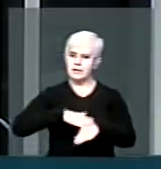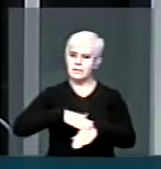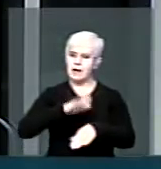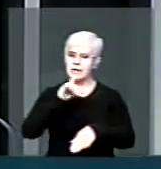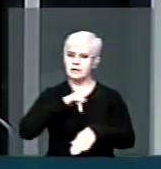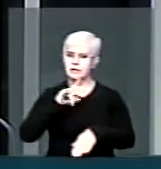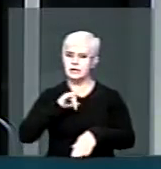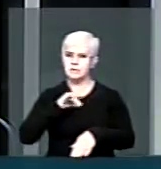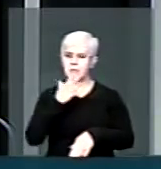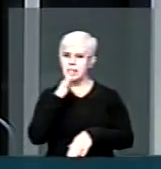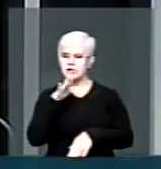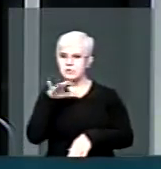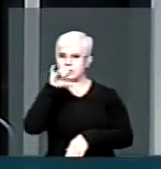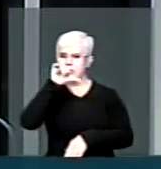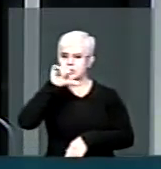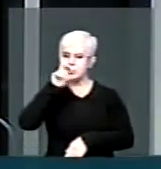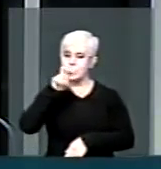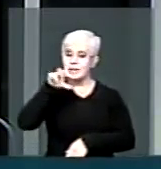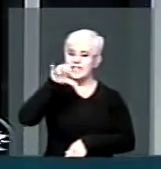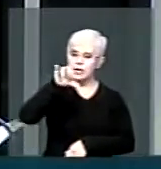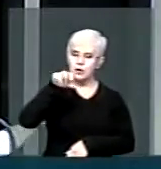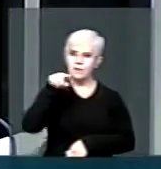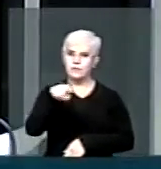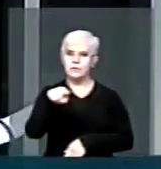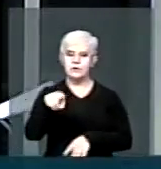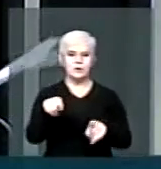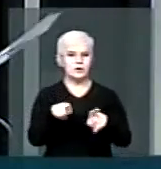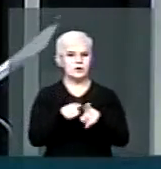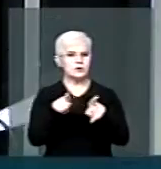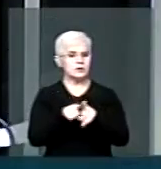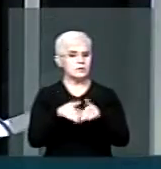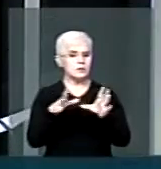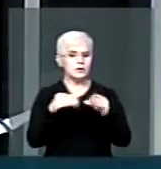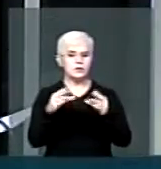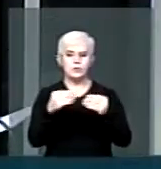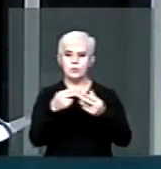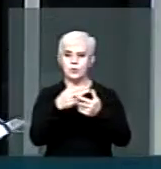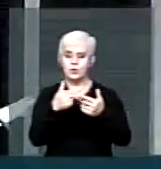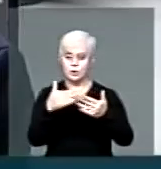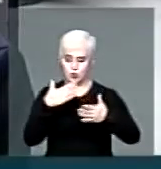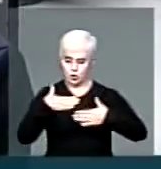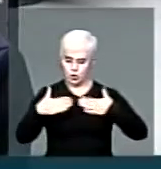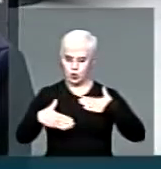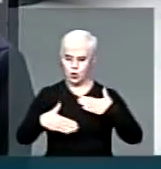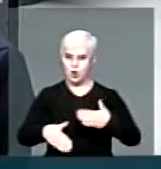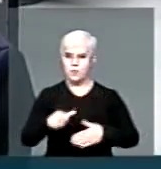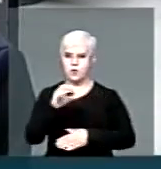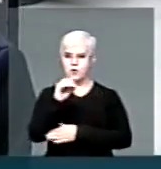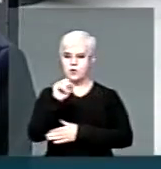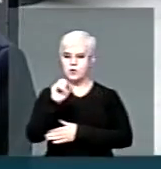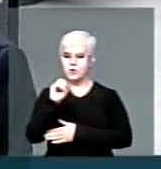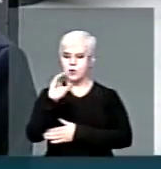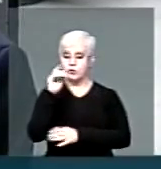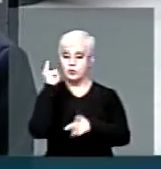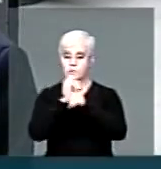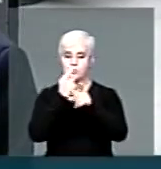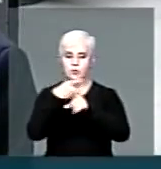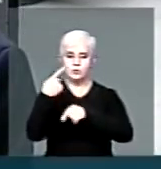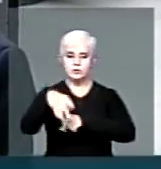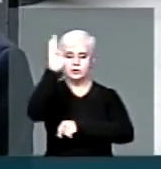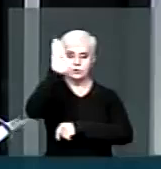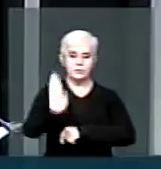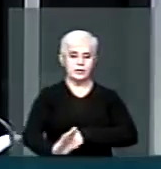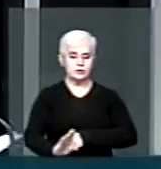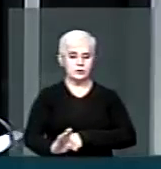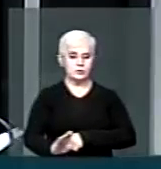mil. Com isso sem contar as muitas ossadas encontradas em território nacional, que a gente não